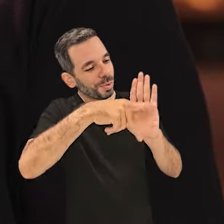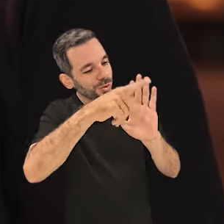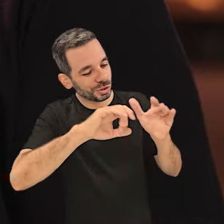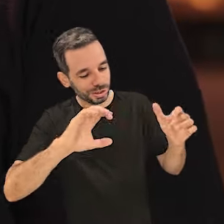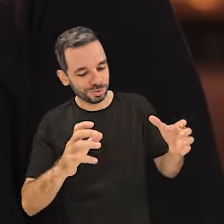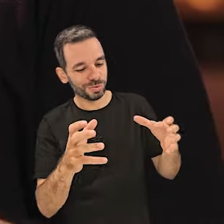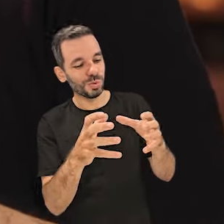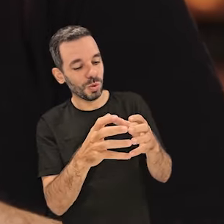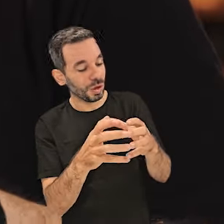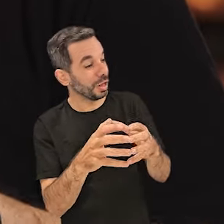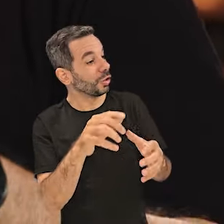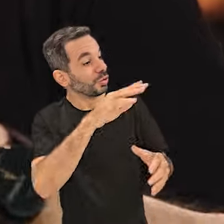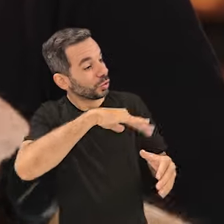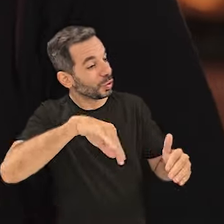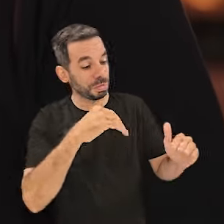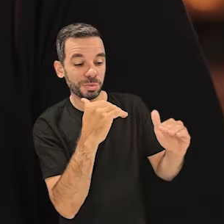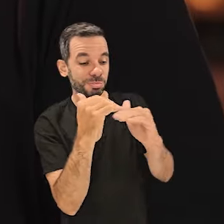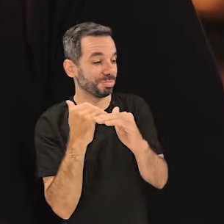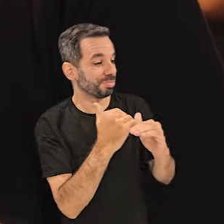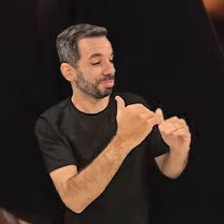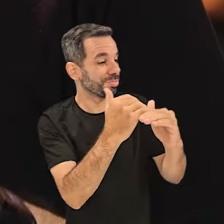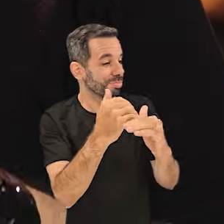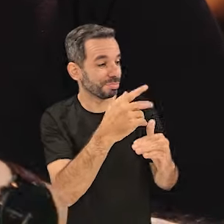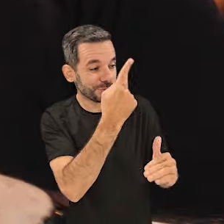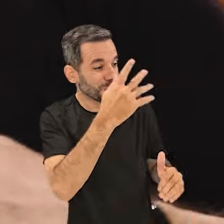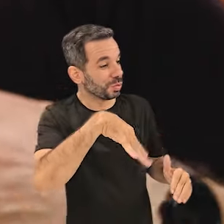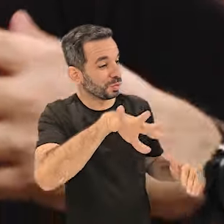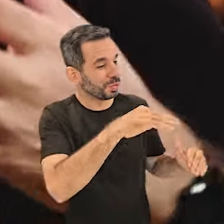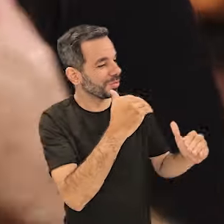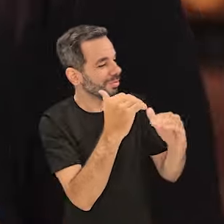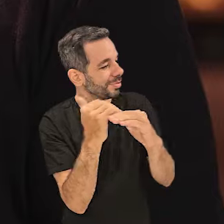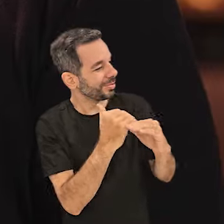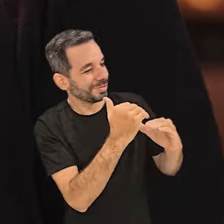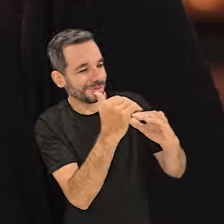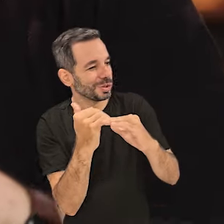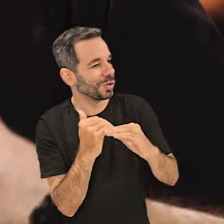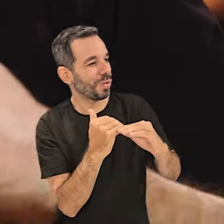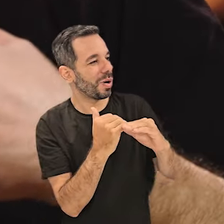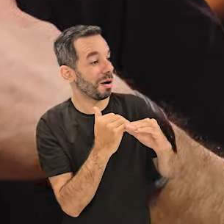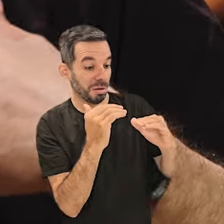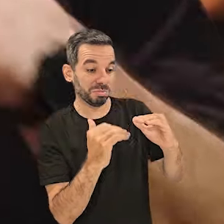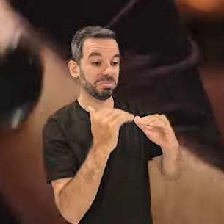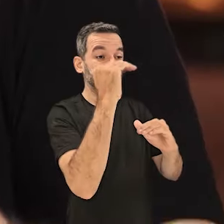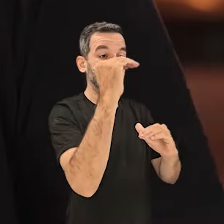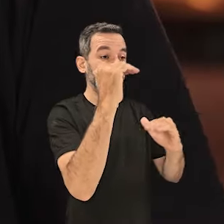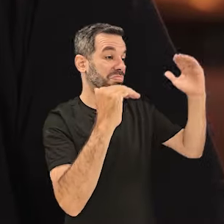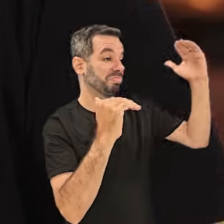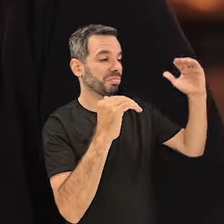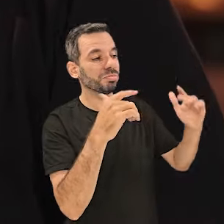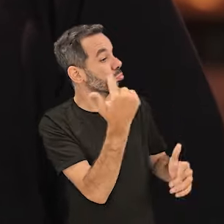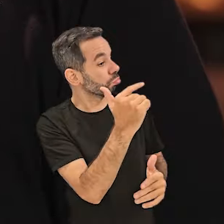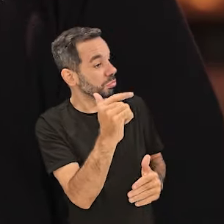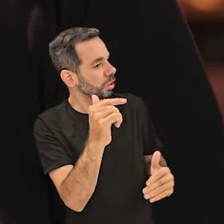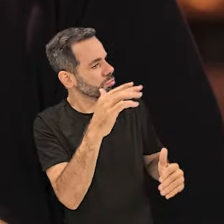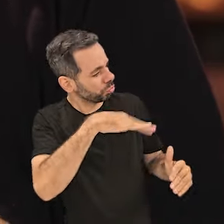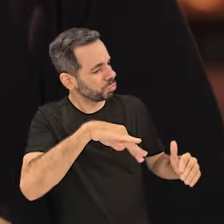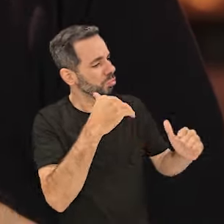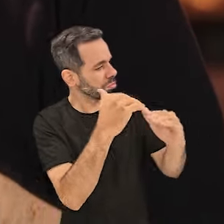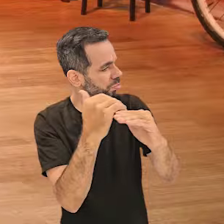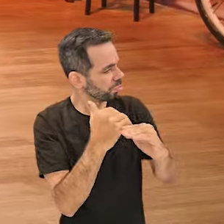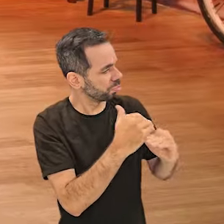coletivo único, onde todo mundo é igual a todo mundo, onde todo mundo tem o mesmo valor, tem o mesmo respeito,